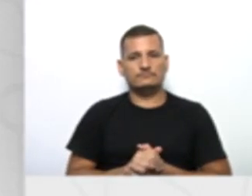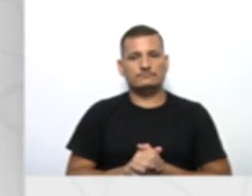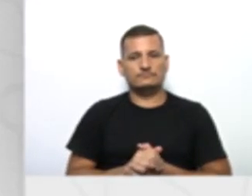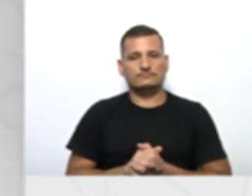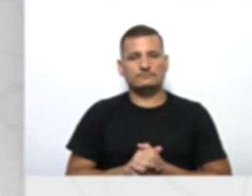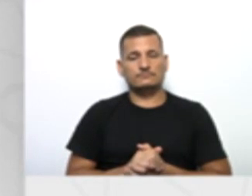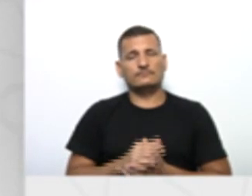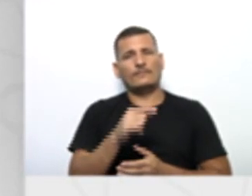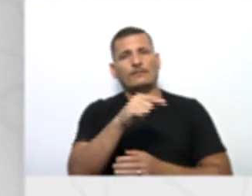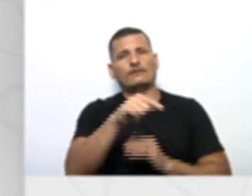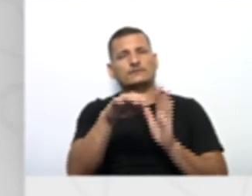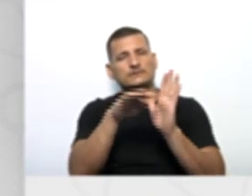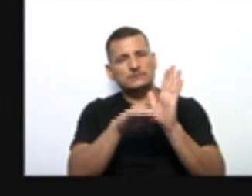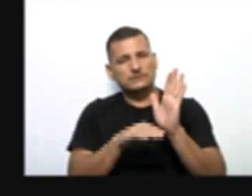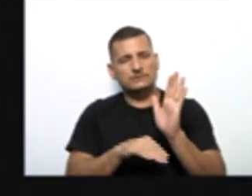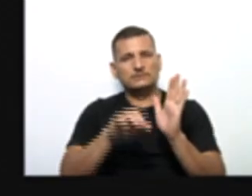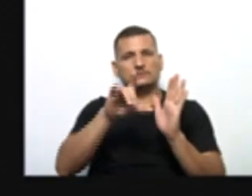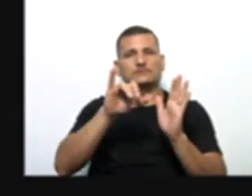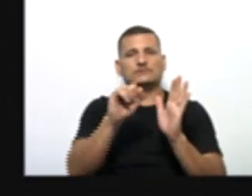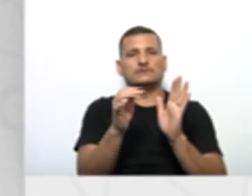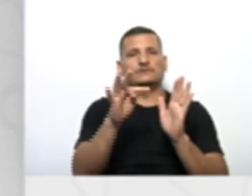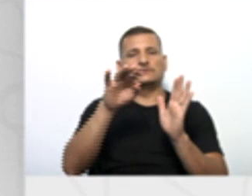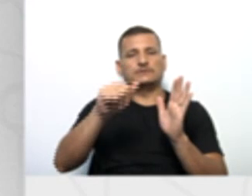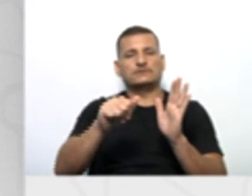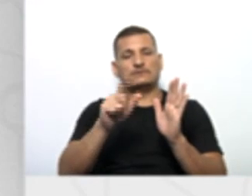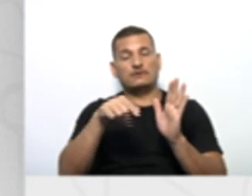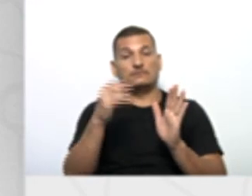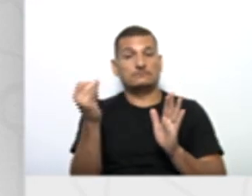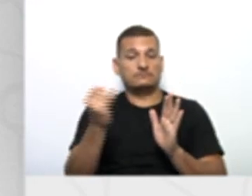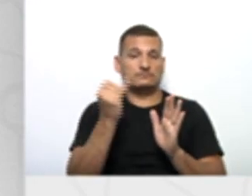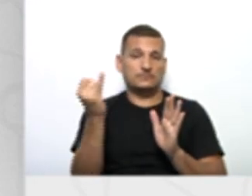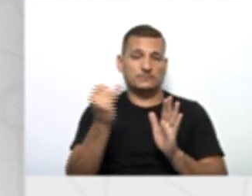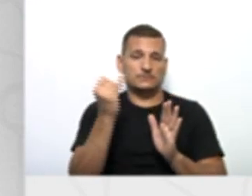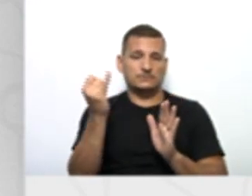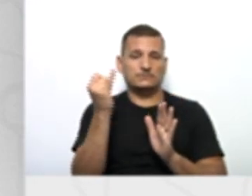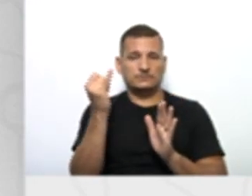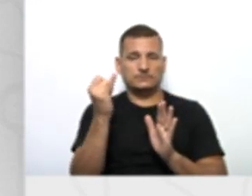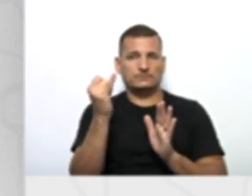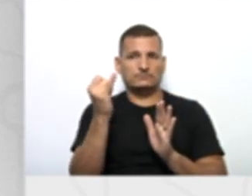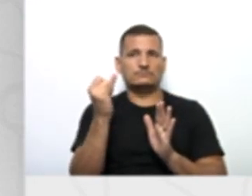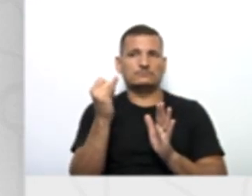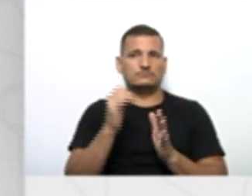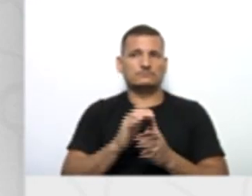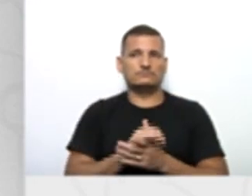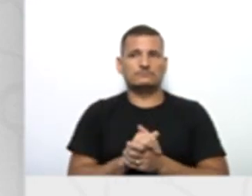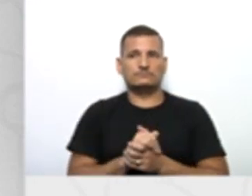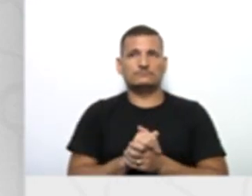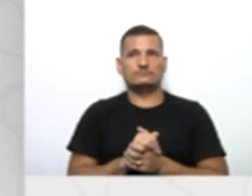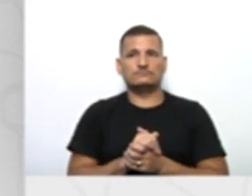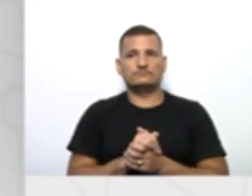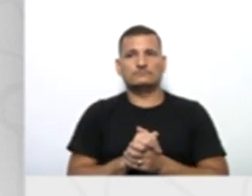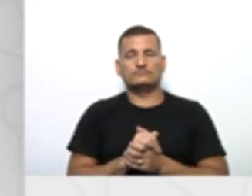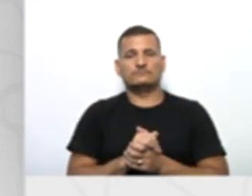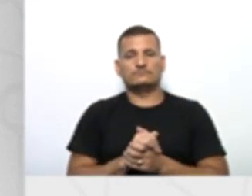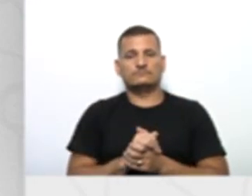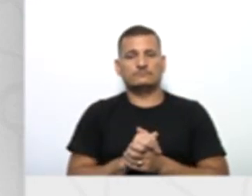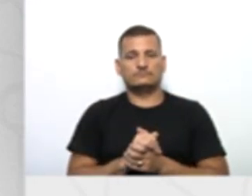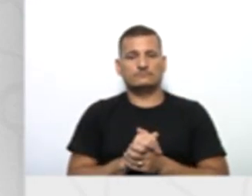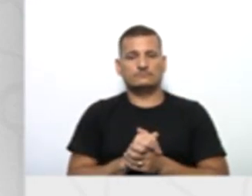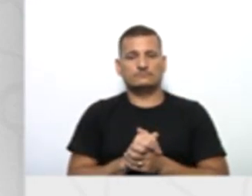Essa lista de referência, ela é de suma importância para que a gente possa fazer o